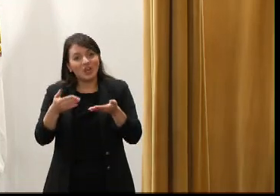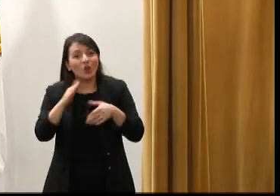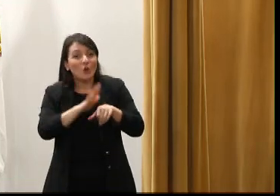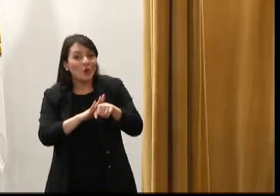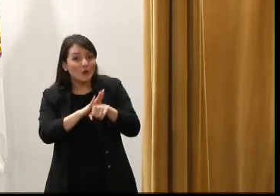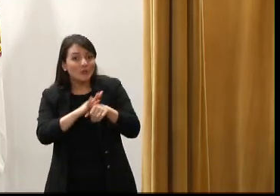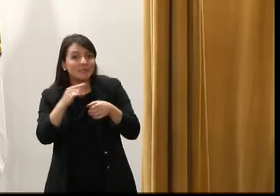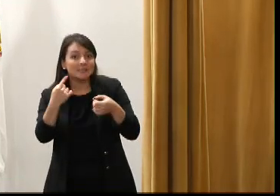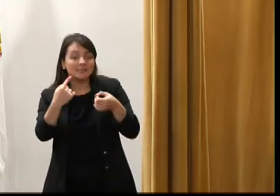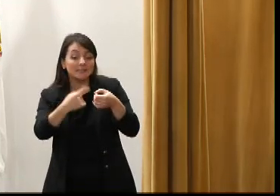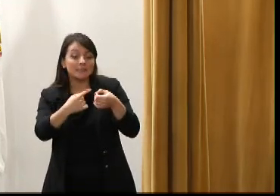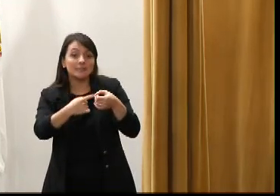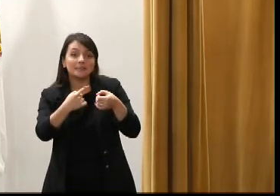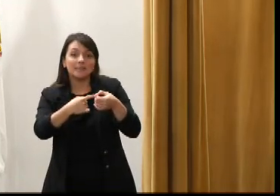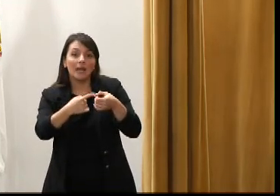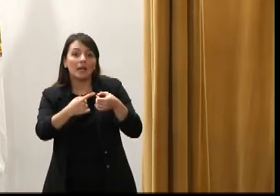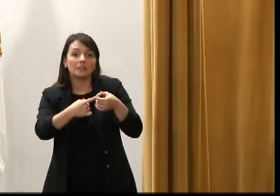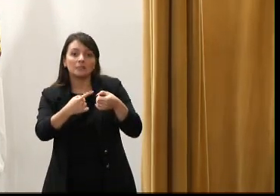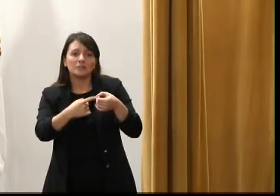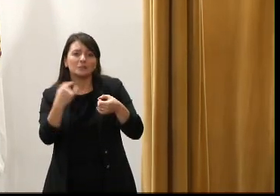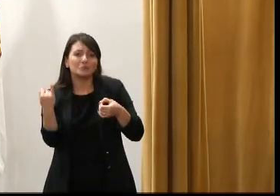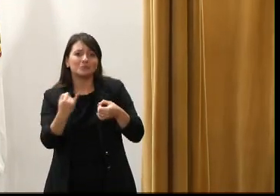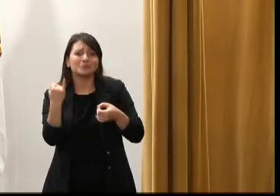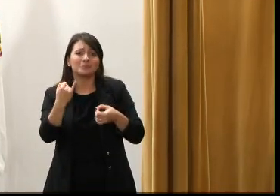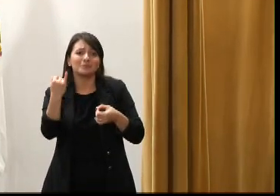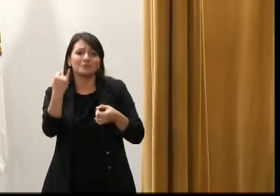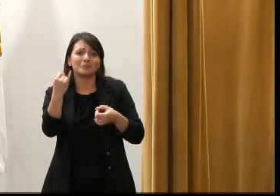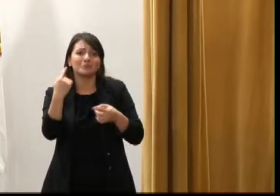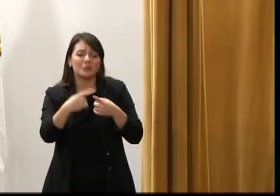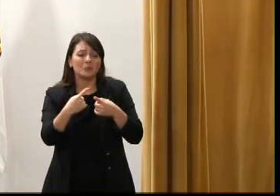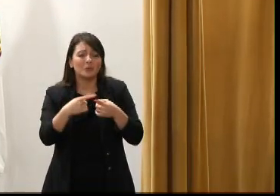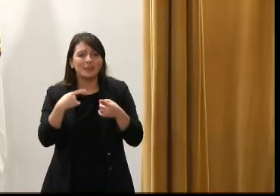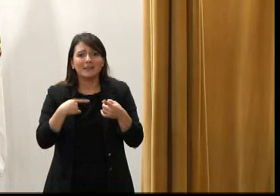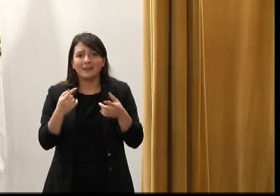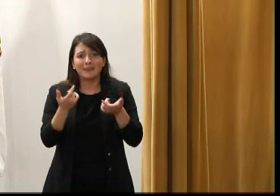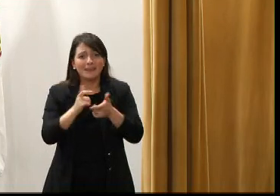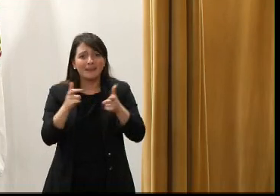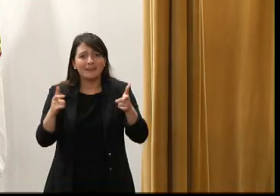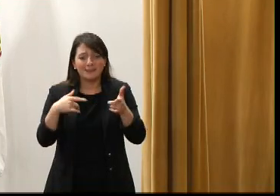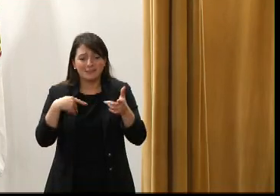cidades são chave. As cidades são grandes parasitas de